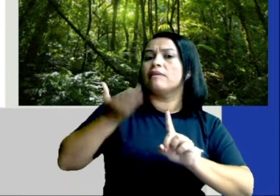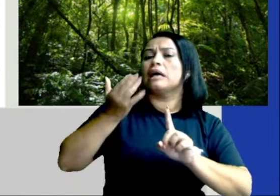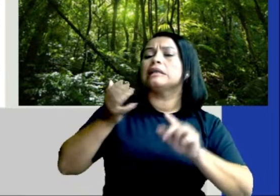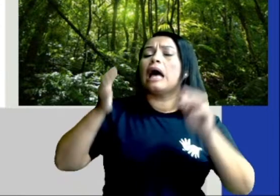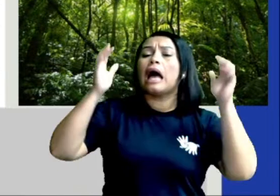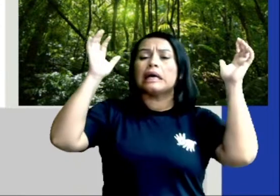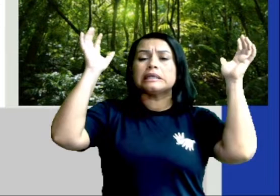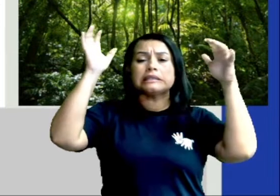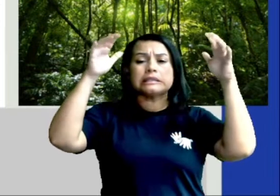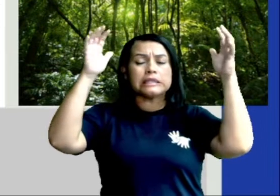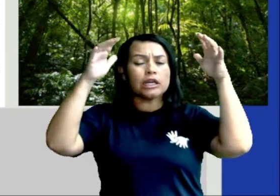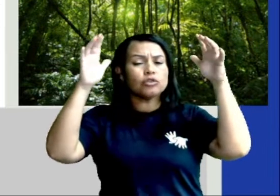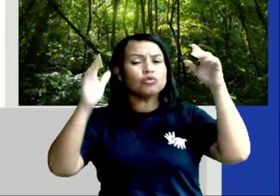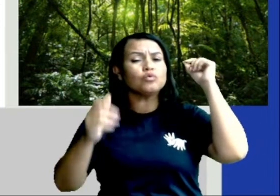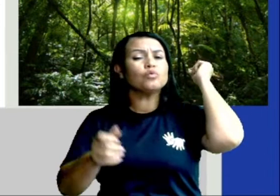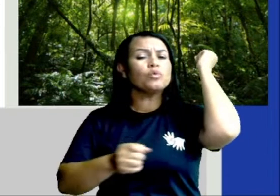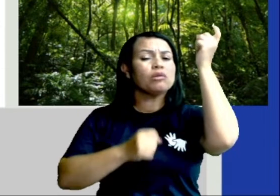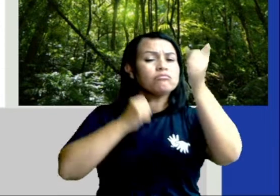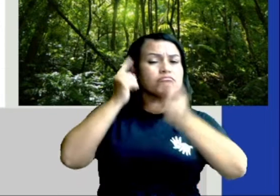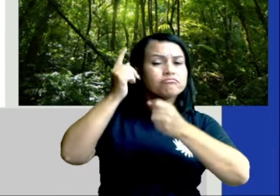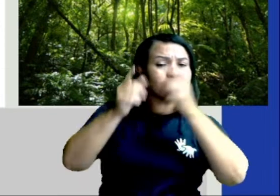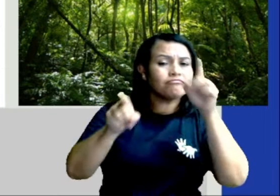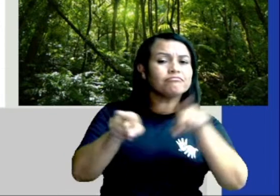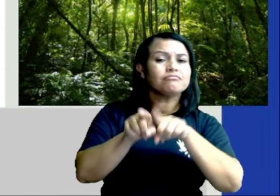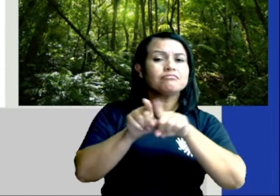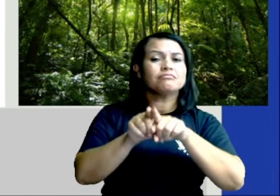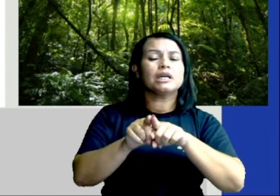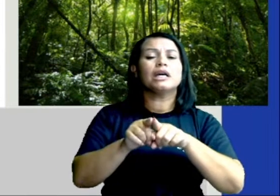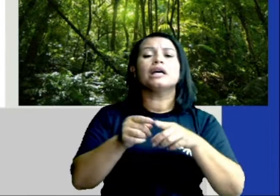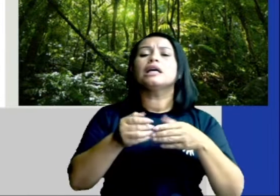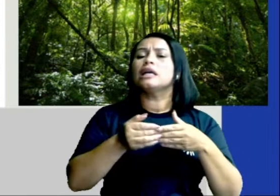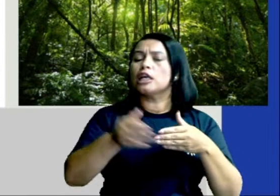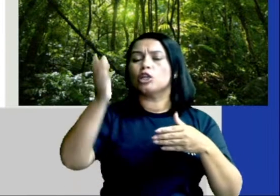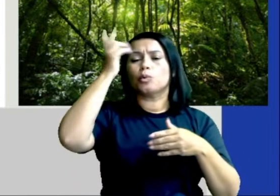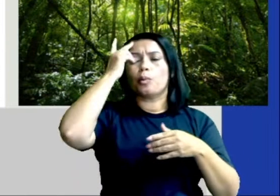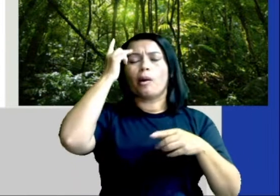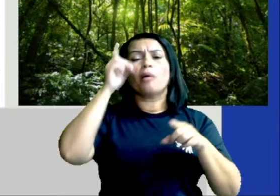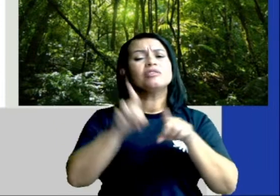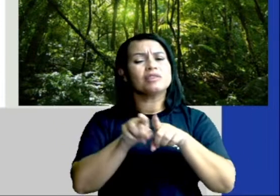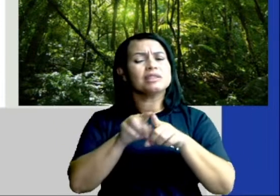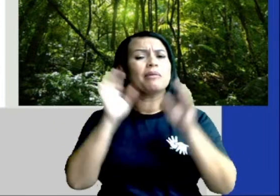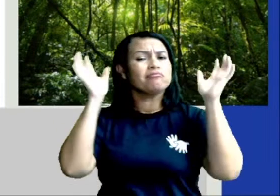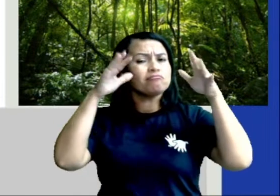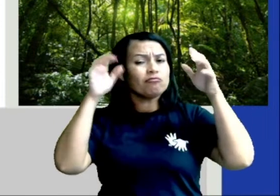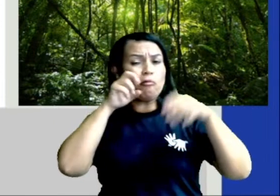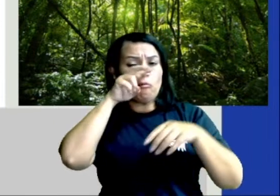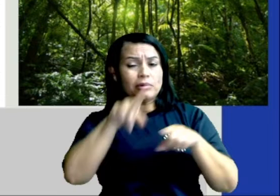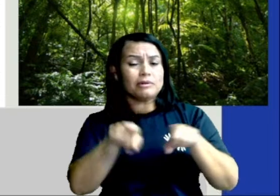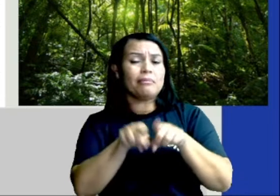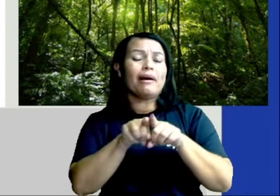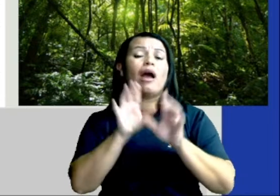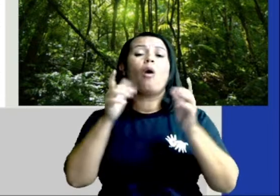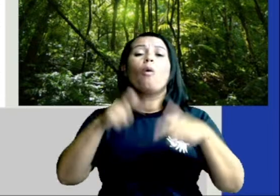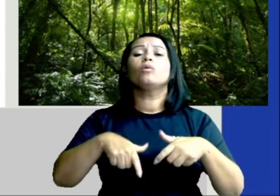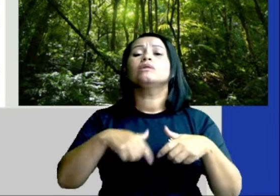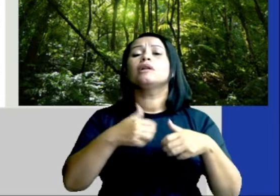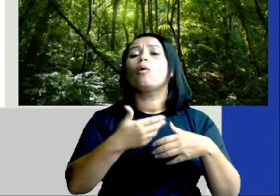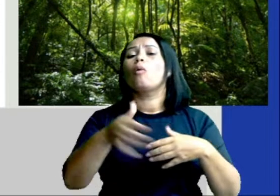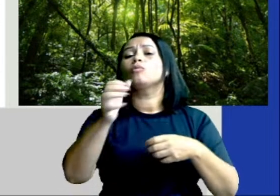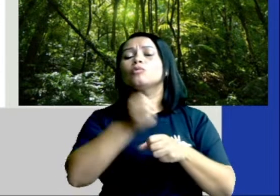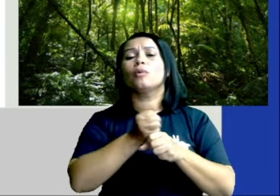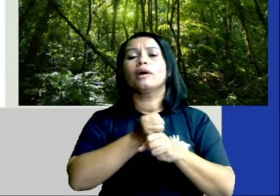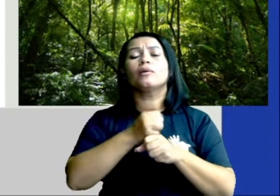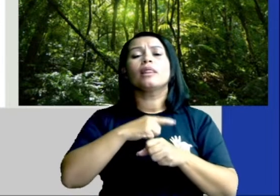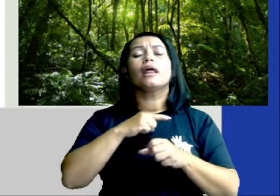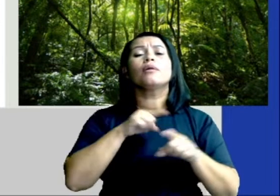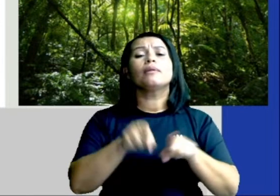se distribuem bastante regularmente ao longo de todo o ano, tá? E aí, no caso, em se tratando da vegetação da floresta